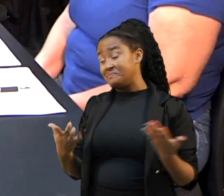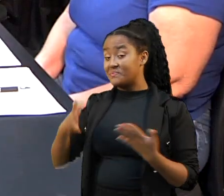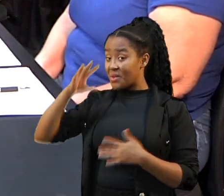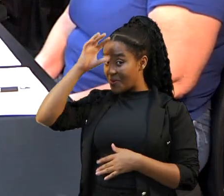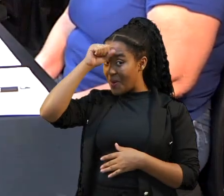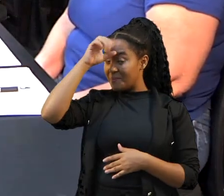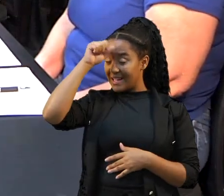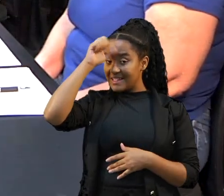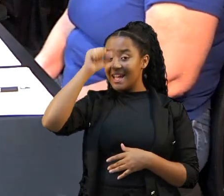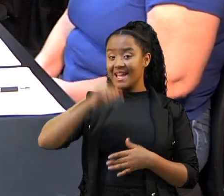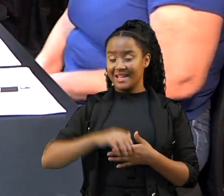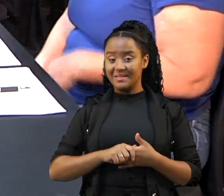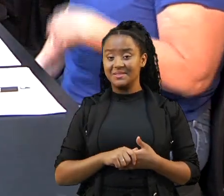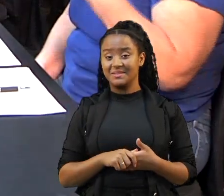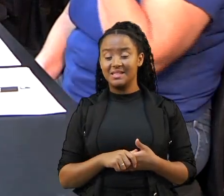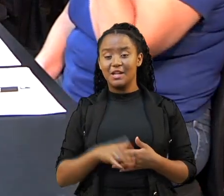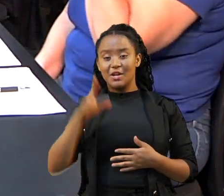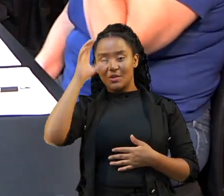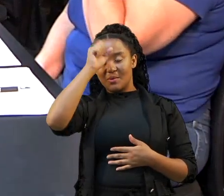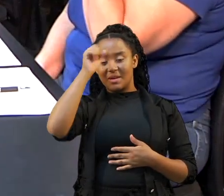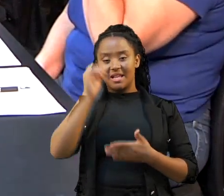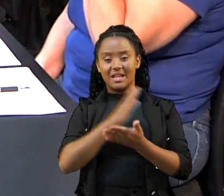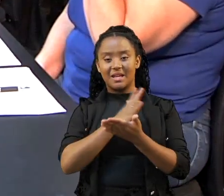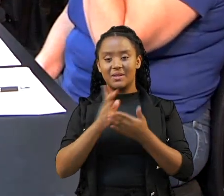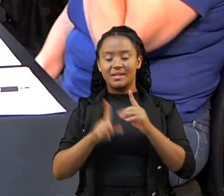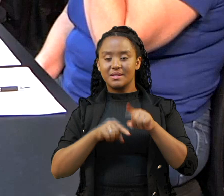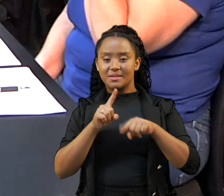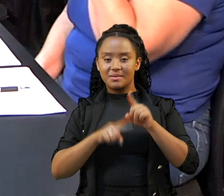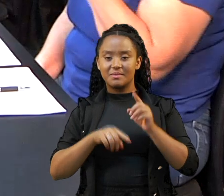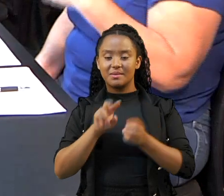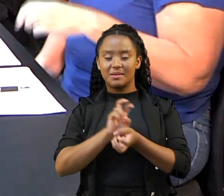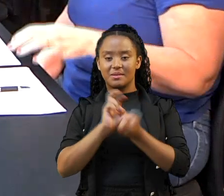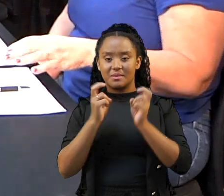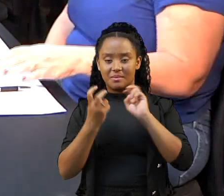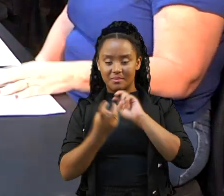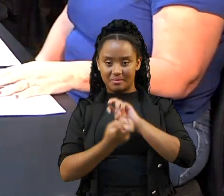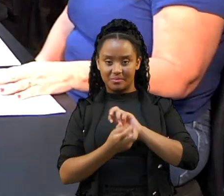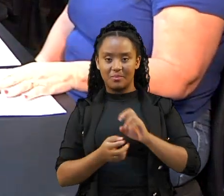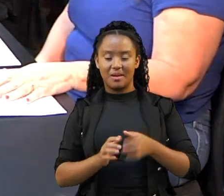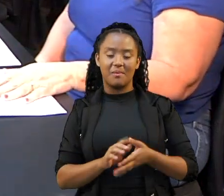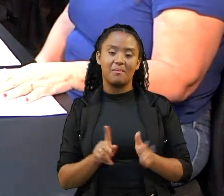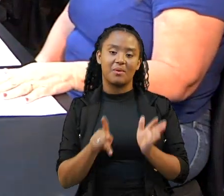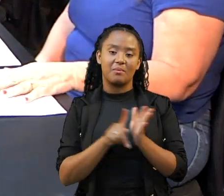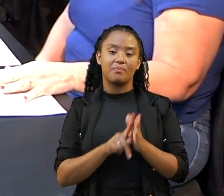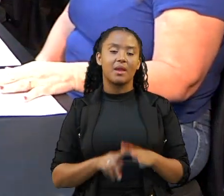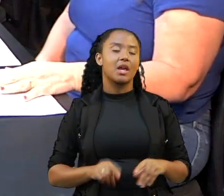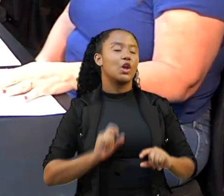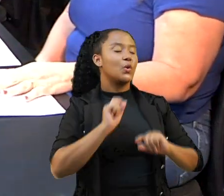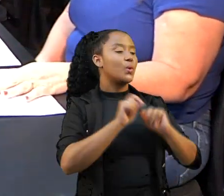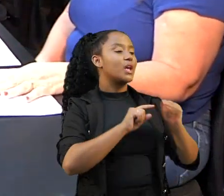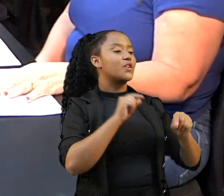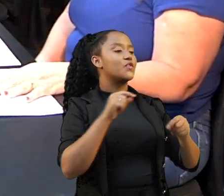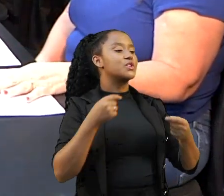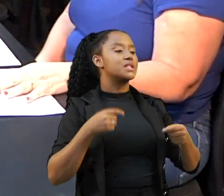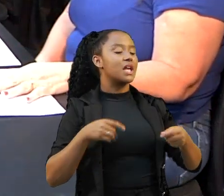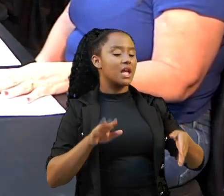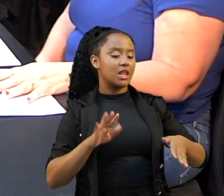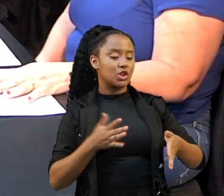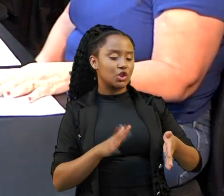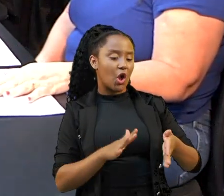estou aprendendo. Estou aprendendo um instrumento de percussão, né, com a capoeira. O que é que você toca?